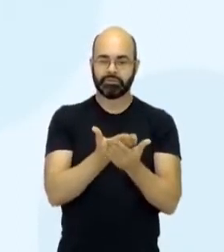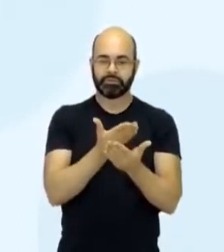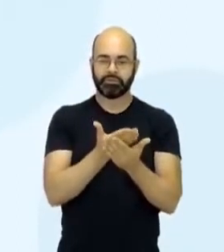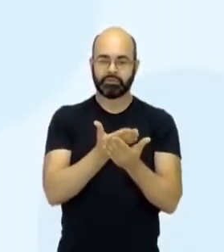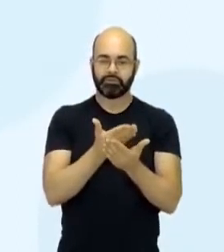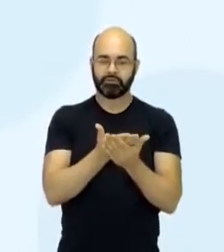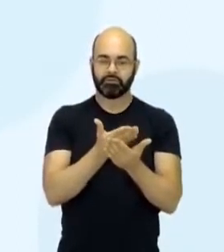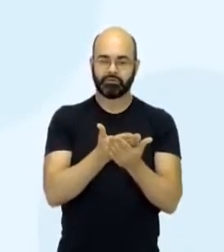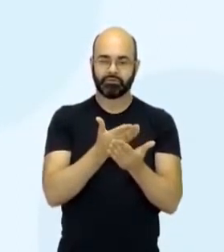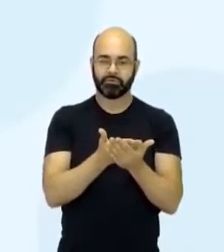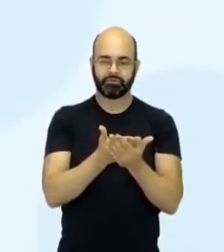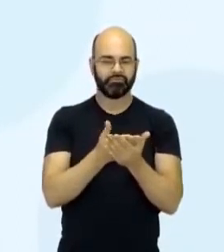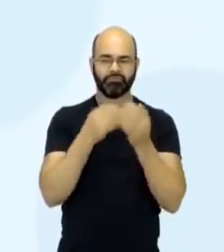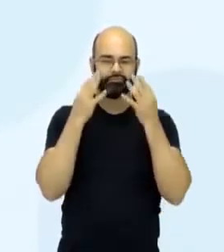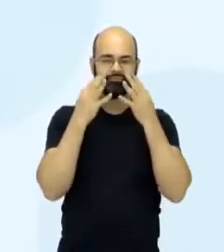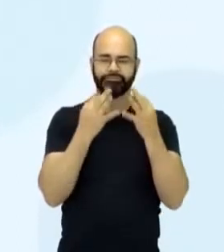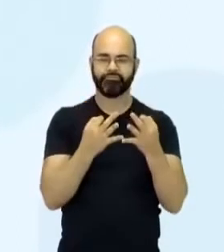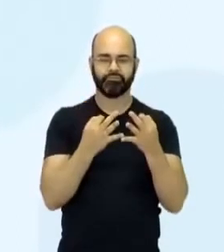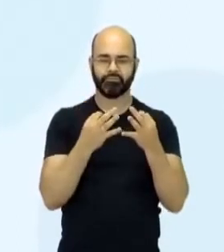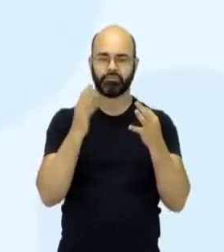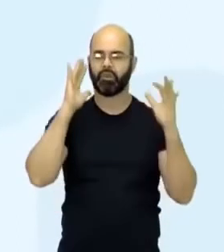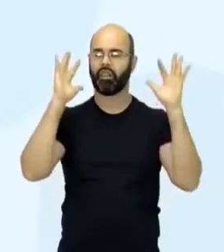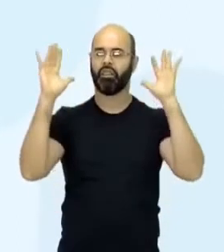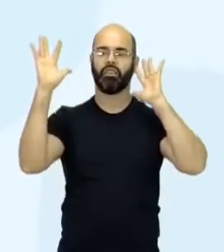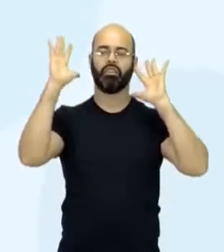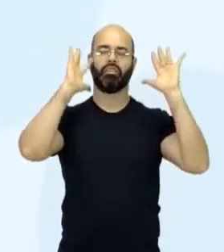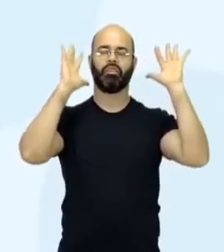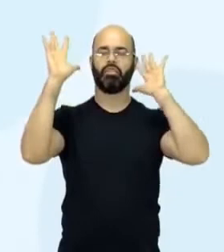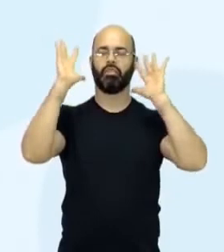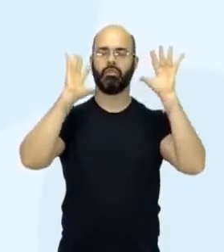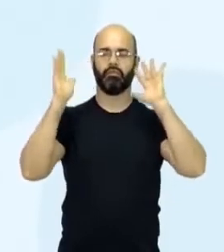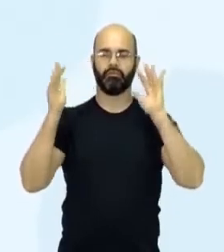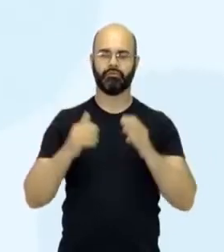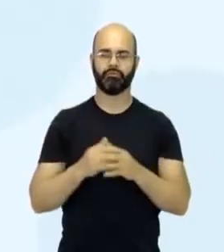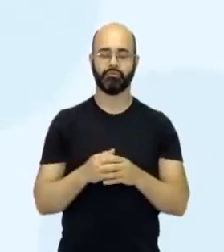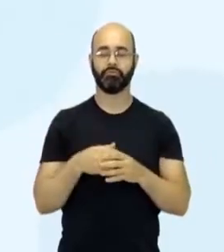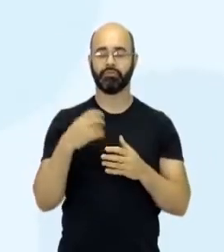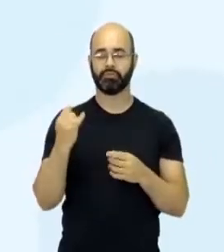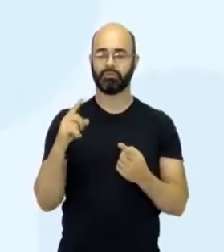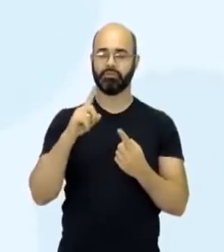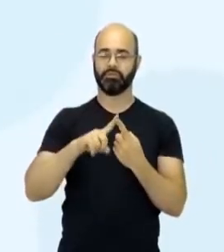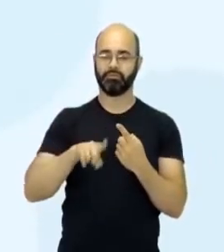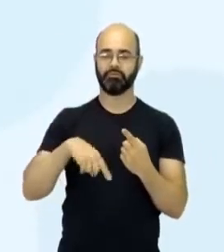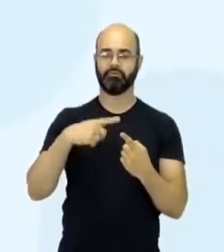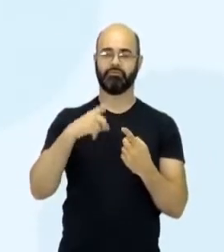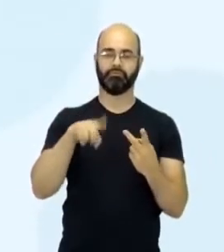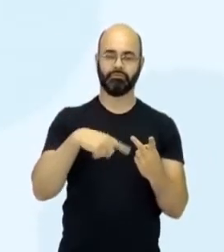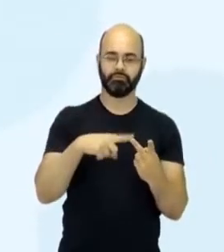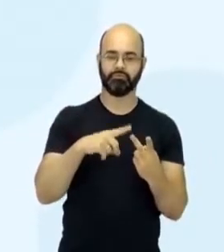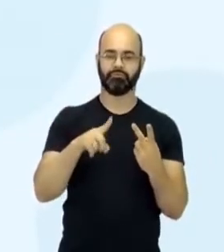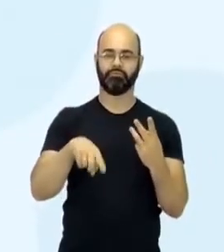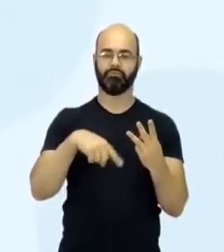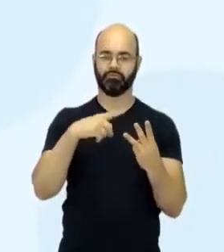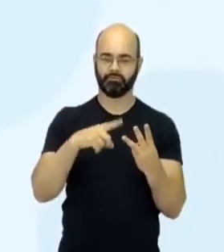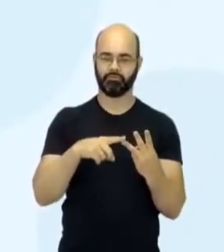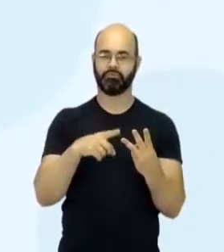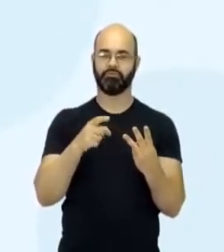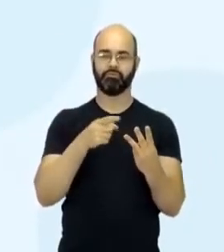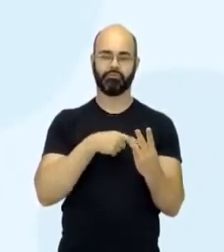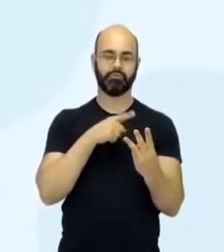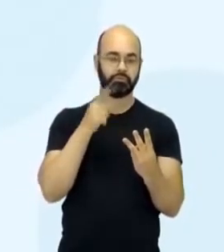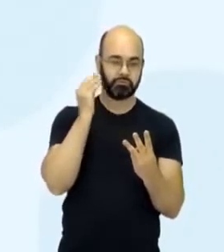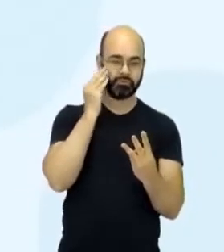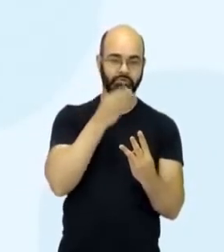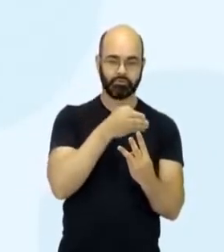Então, observe aí que ele diz o que pode acontecer se eu desenvolver várias atividades diferentes aí ao mesmo tempo, nessa situação